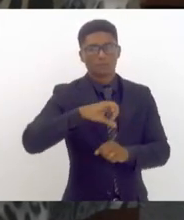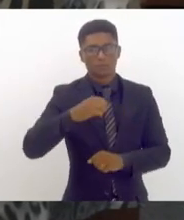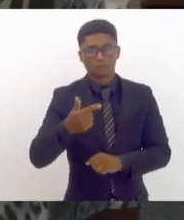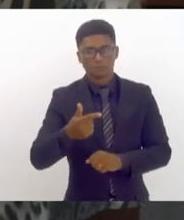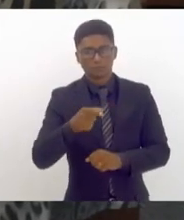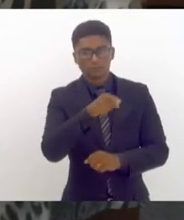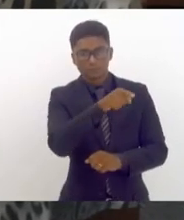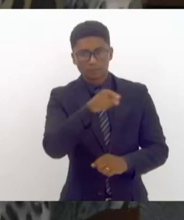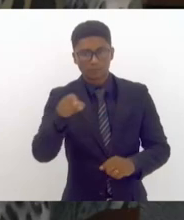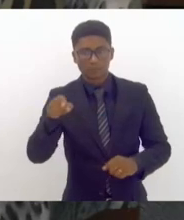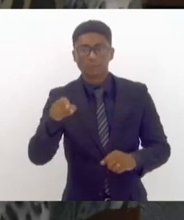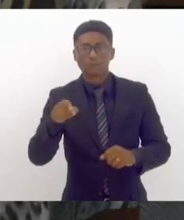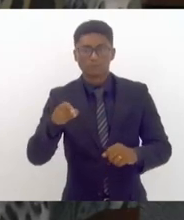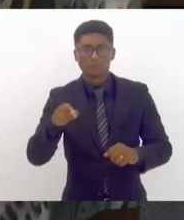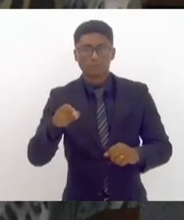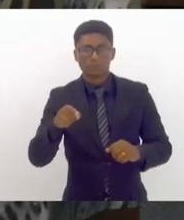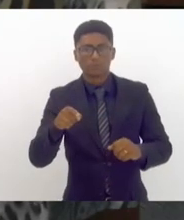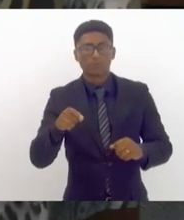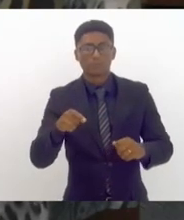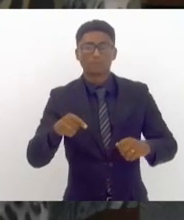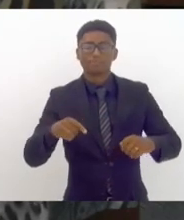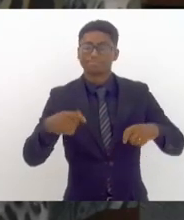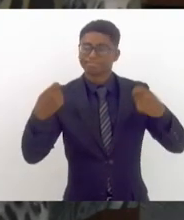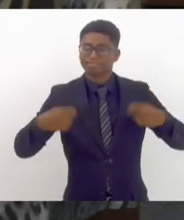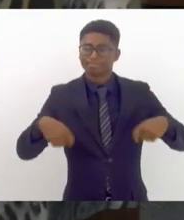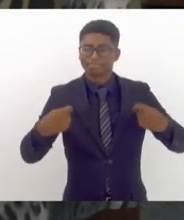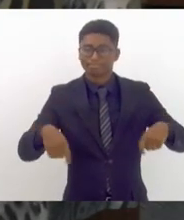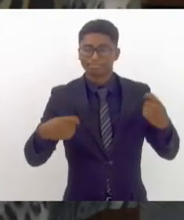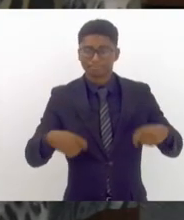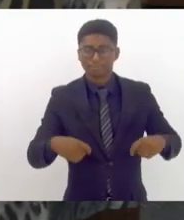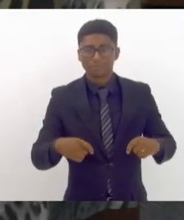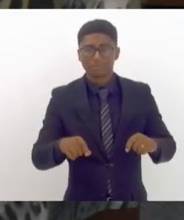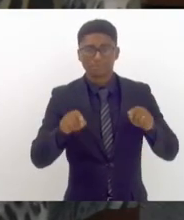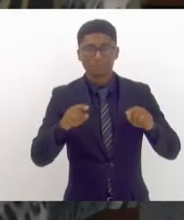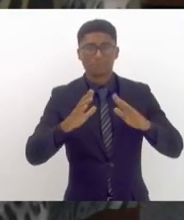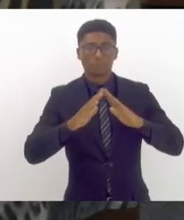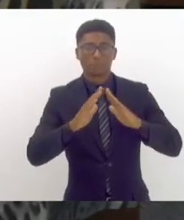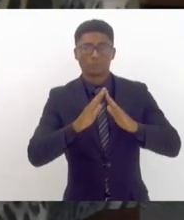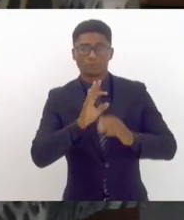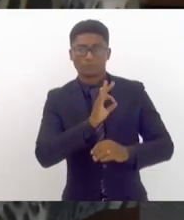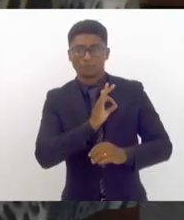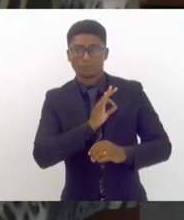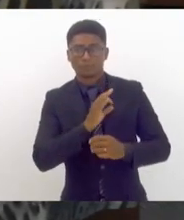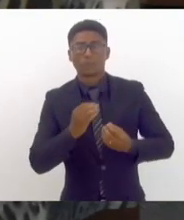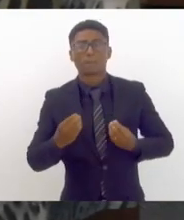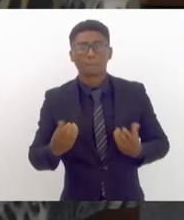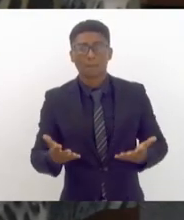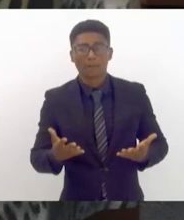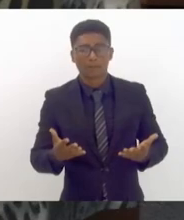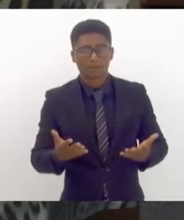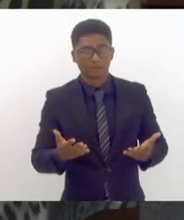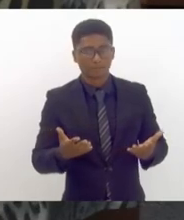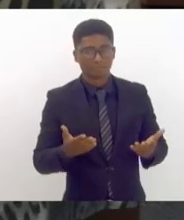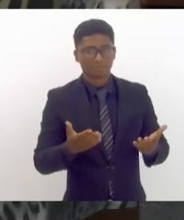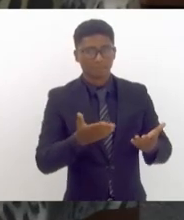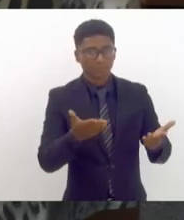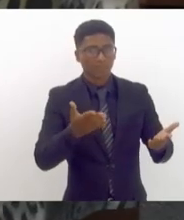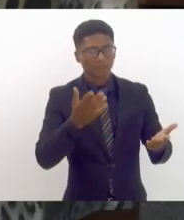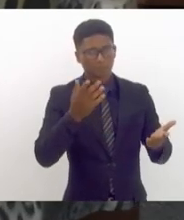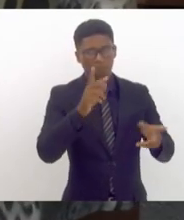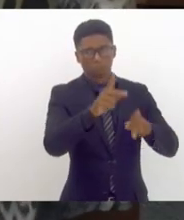pudesse ter um canal que extravasasse todas as demandas, todas as